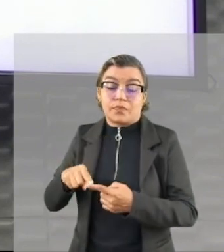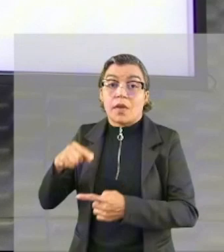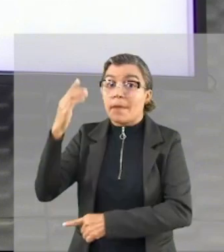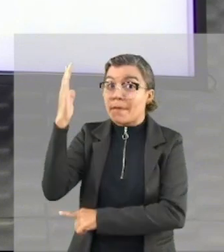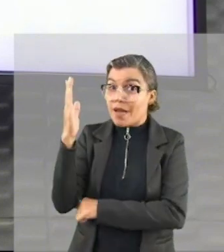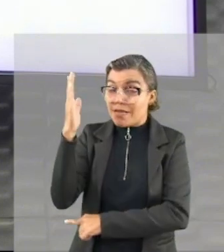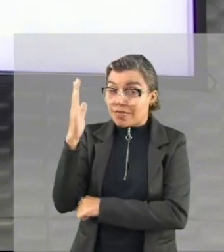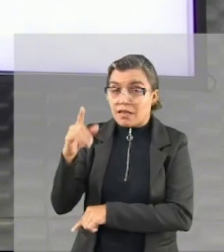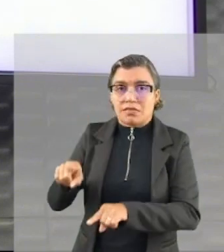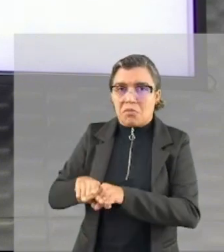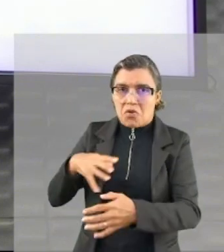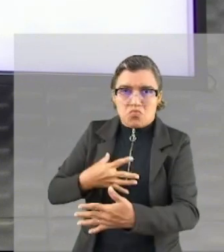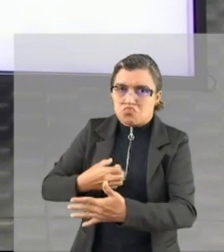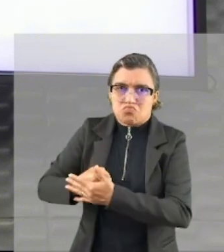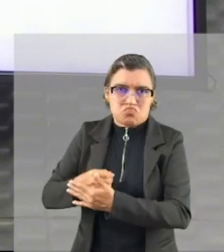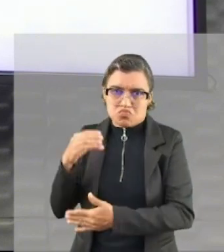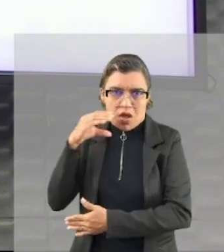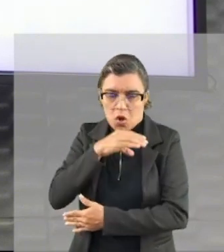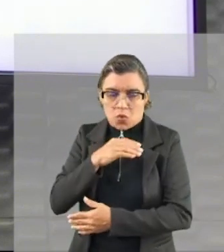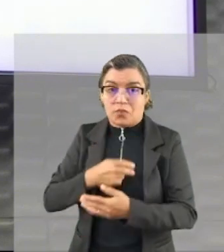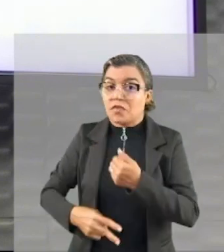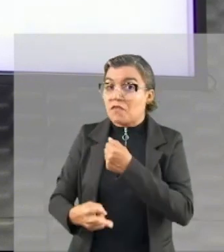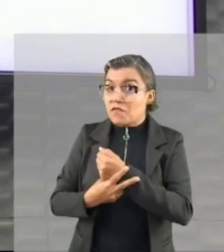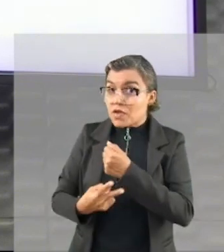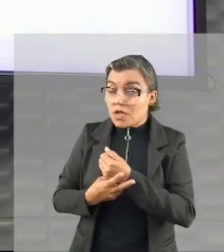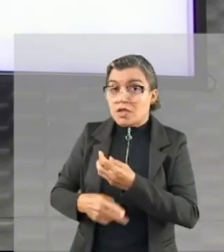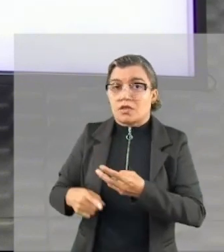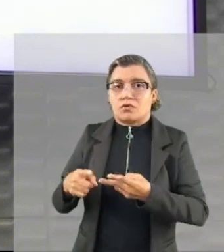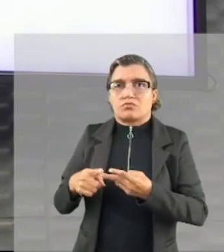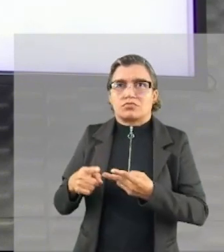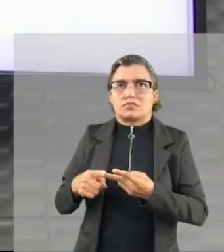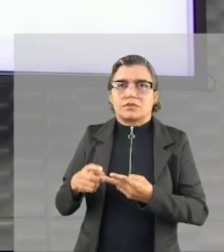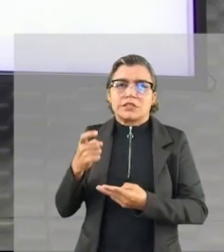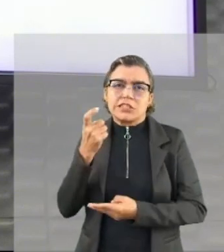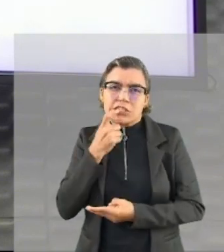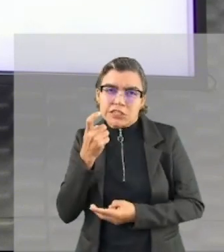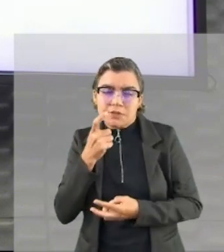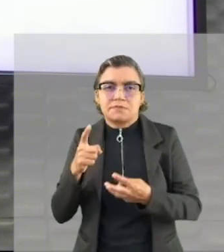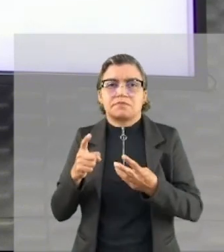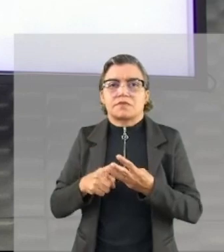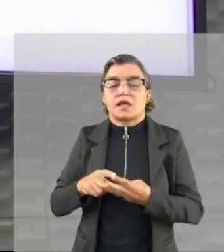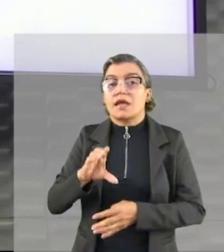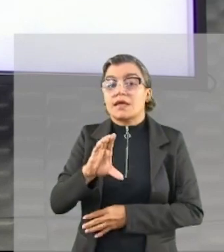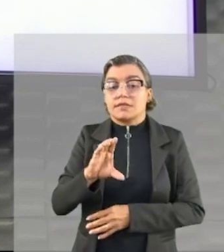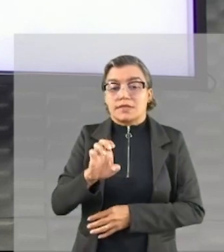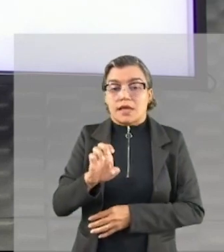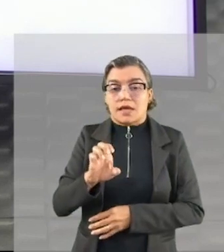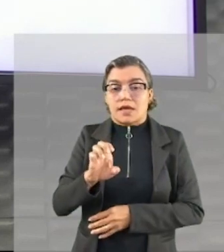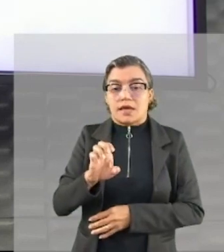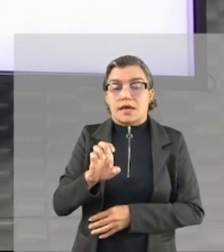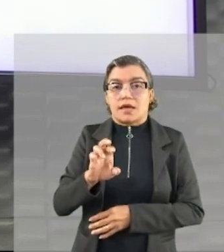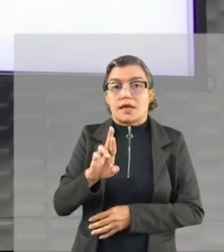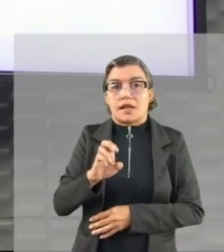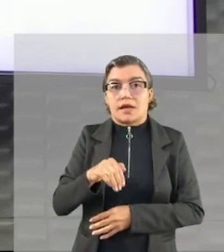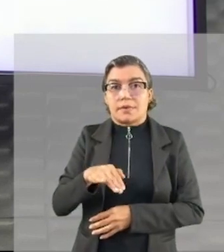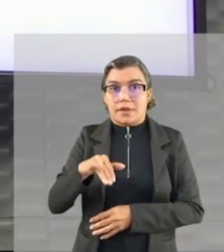mau condutor de calor. Você tem vidro, você tem plástico, você tem cerâmica. Então são maus